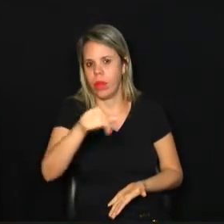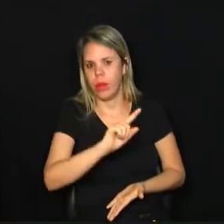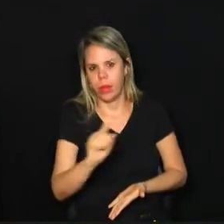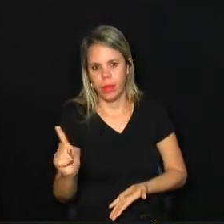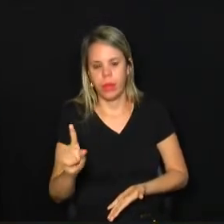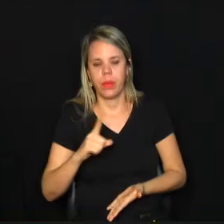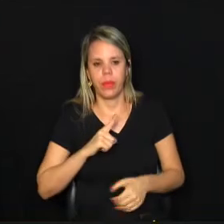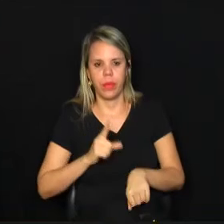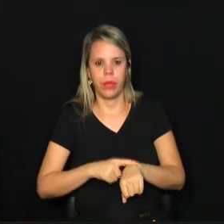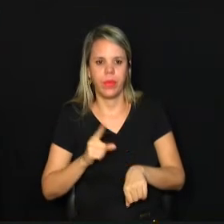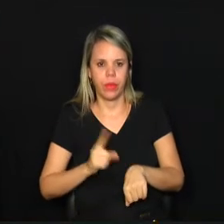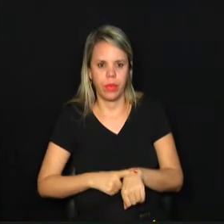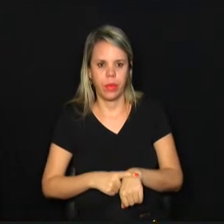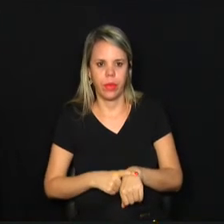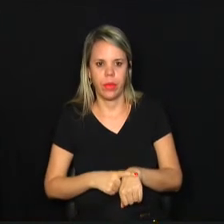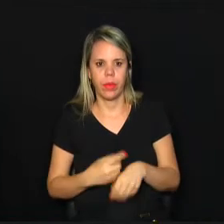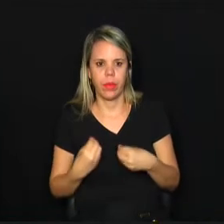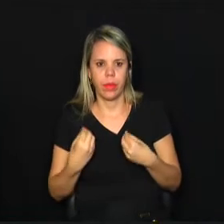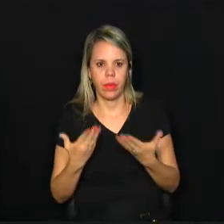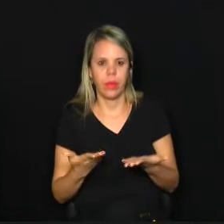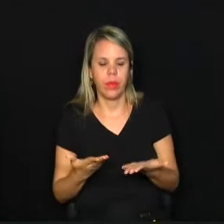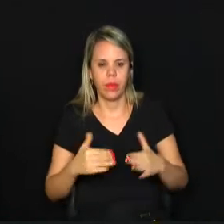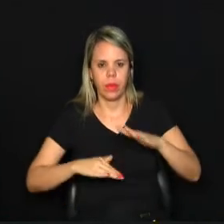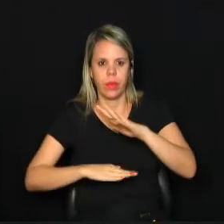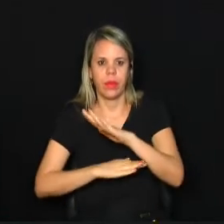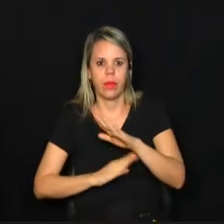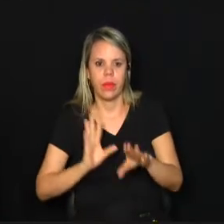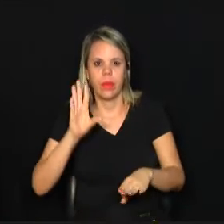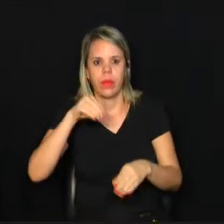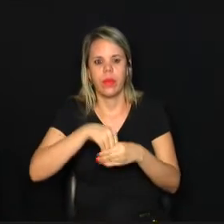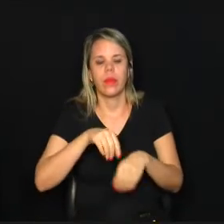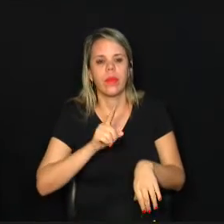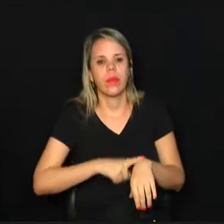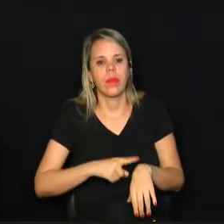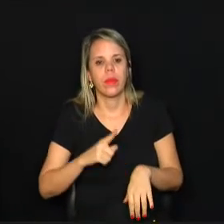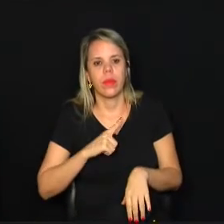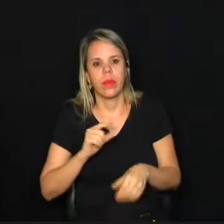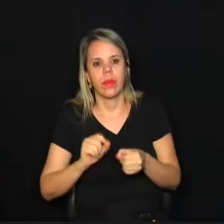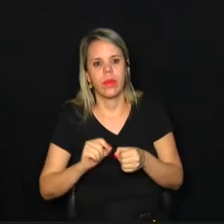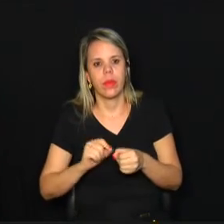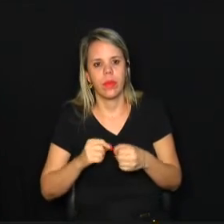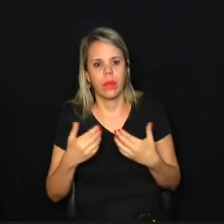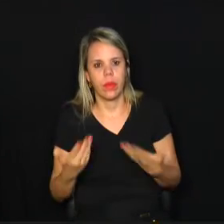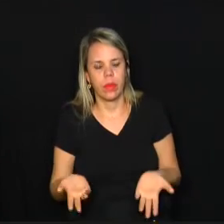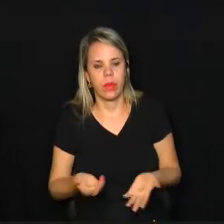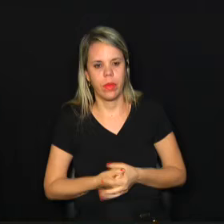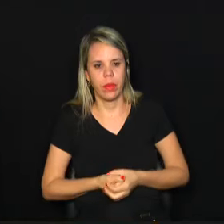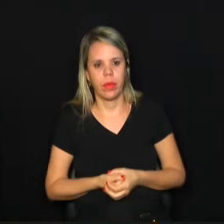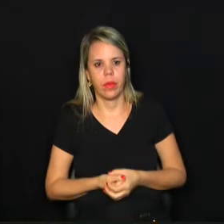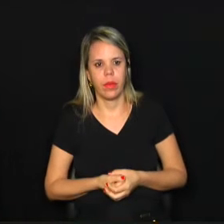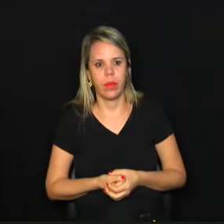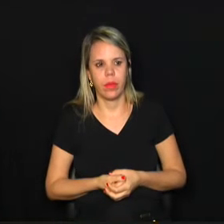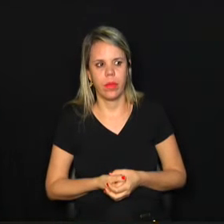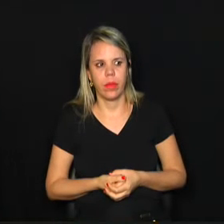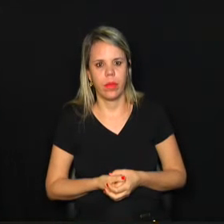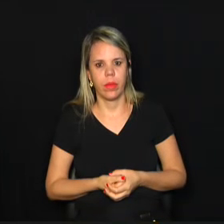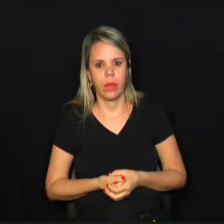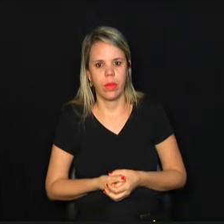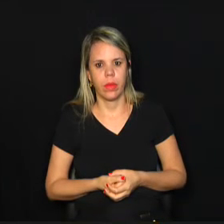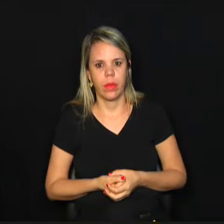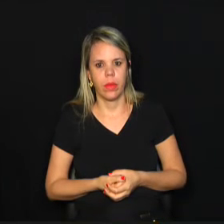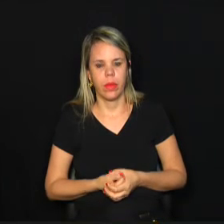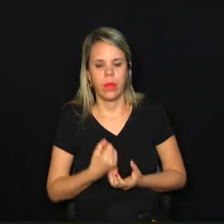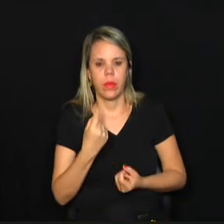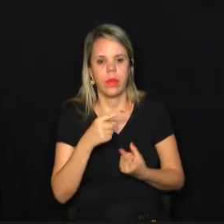temos prazo para encaminharmos para a Câmara e dentro desse prazo é que nós estamos fazendo. Então, teve mais